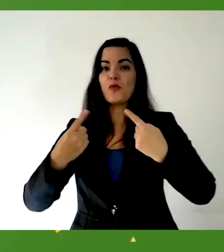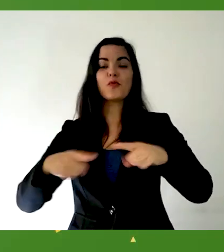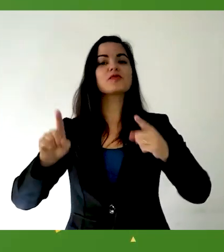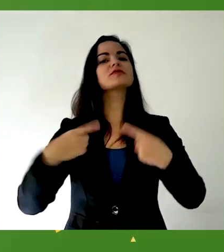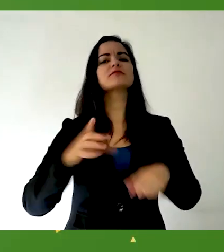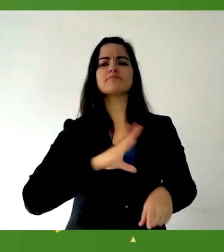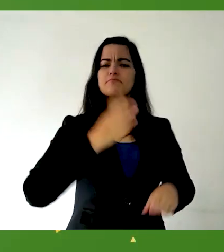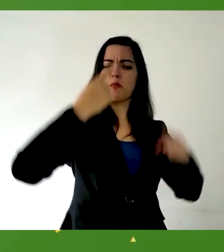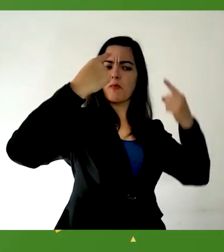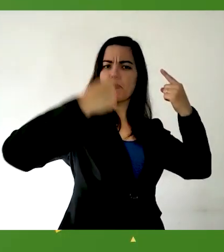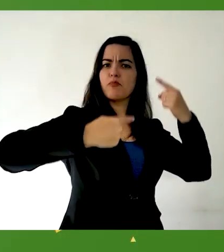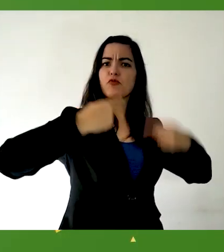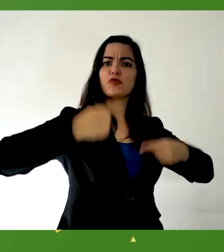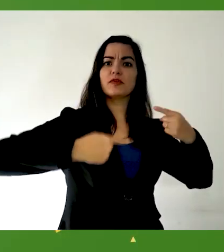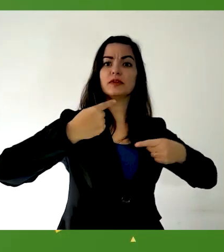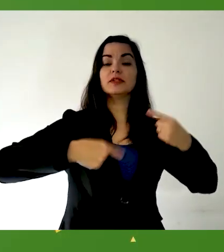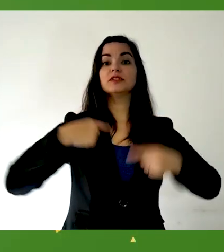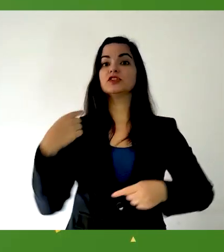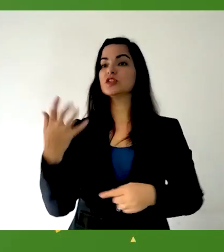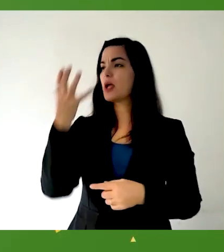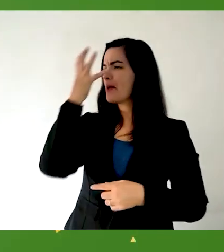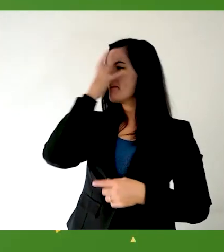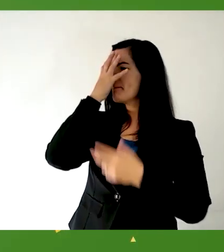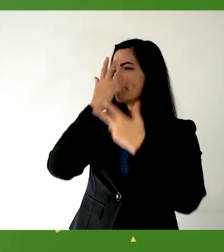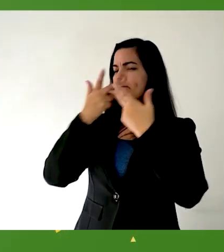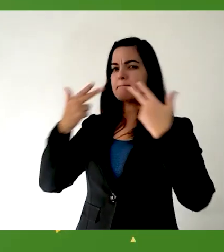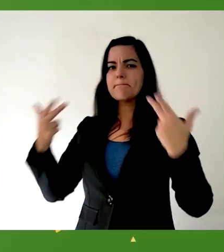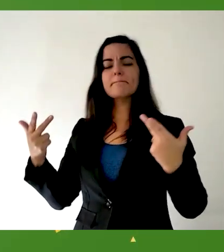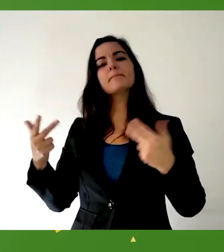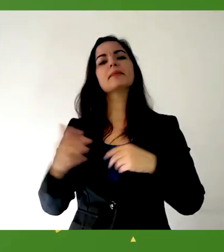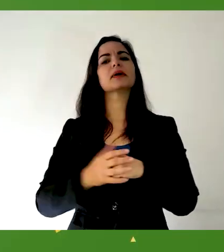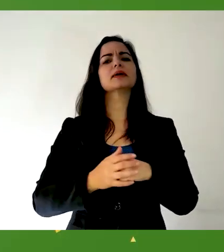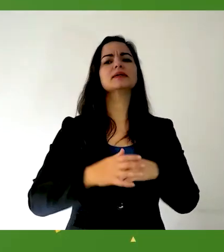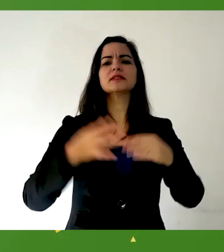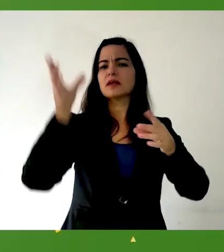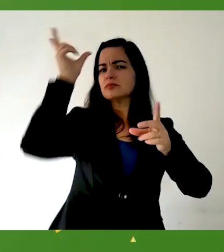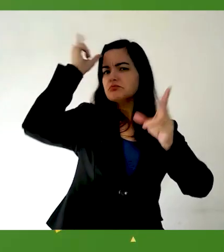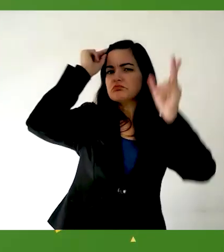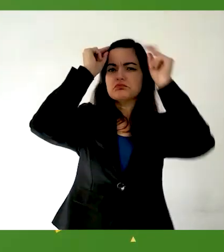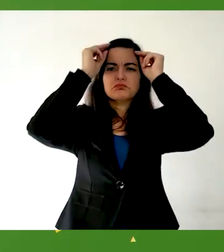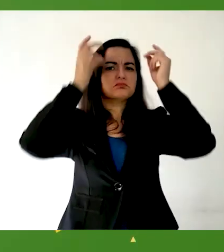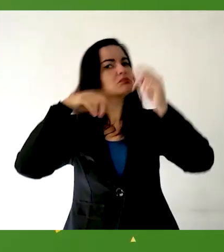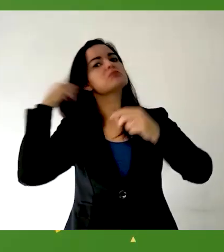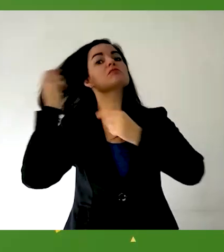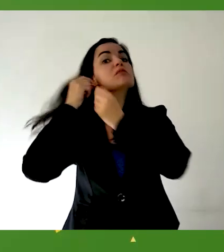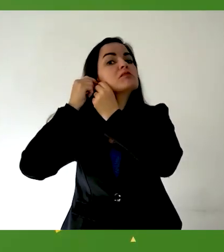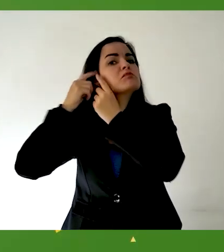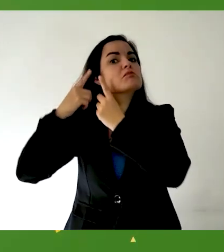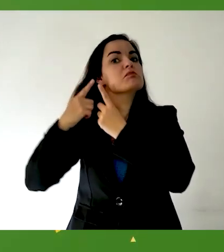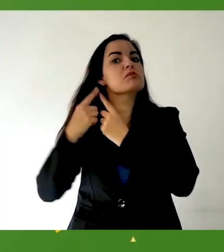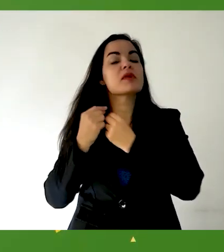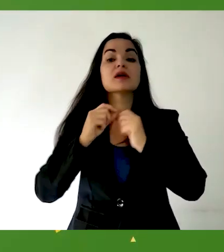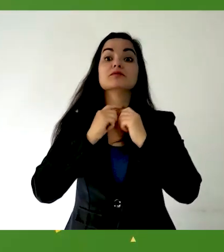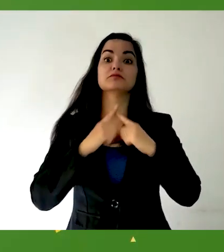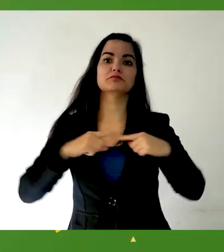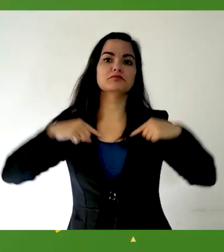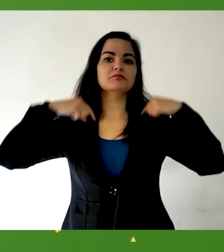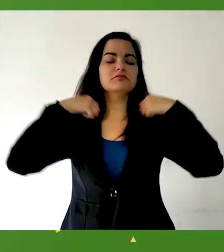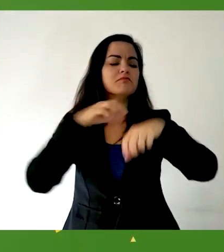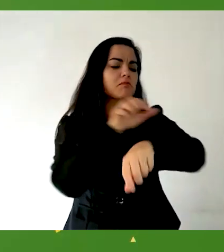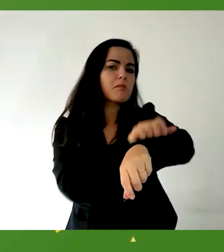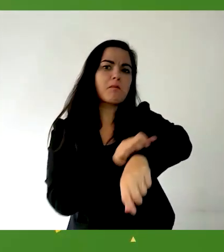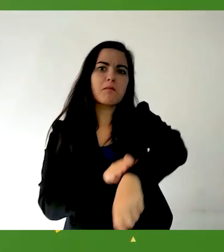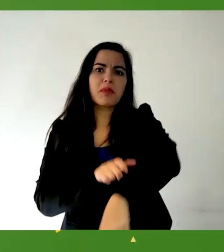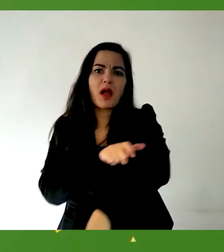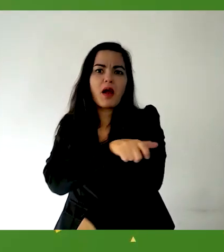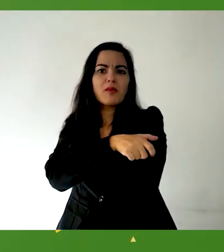ousadia estética e política, esculturas, máscaras, pintura em tecido, acessórios de cabelo, brincos, colares, braceletes, olha quanta